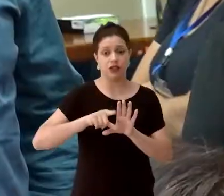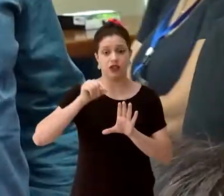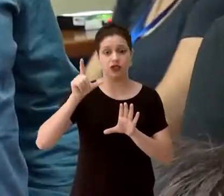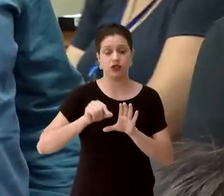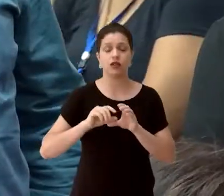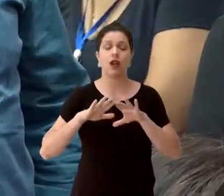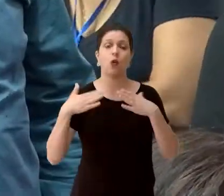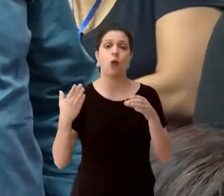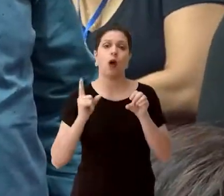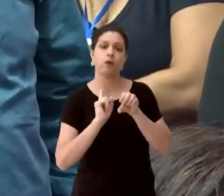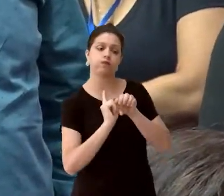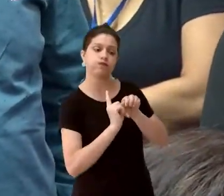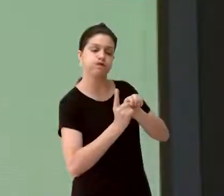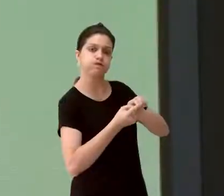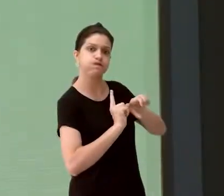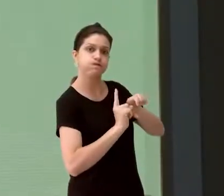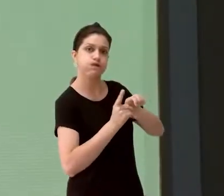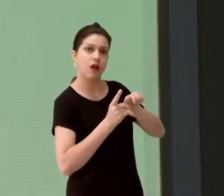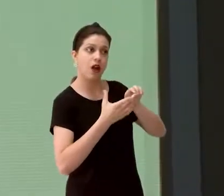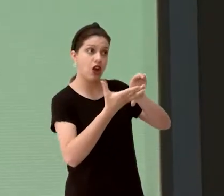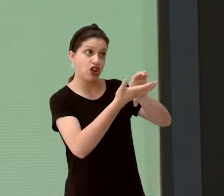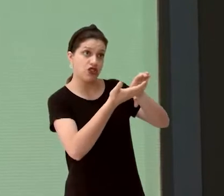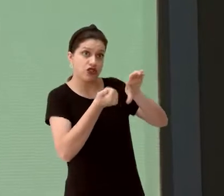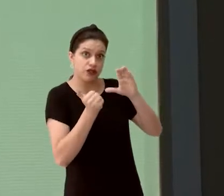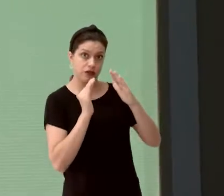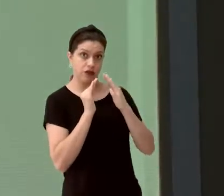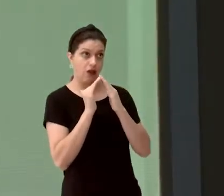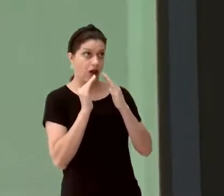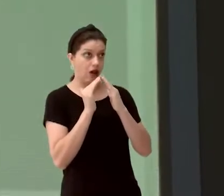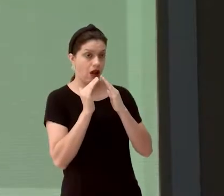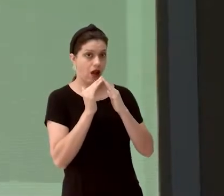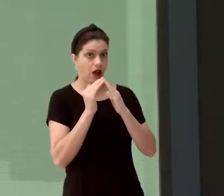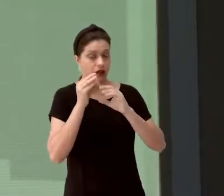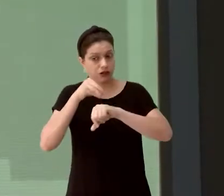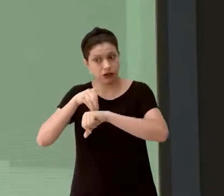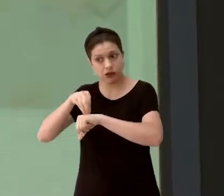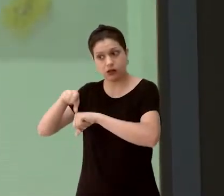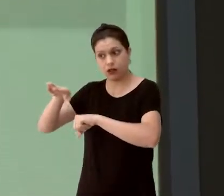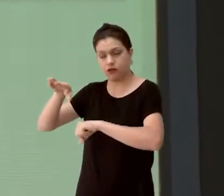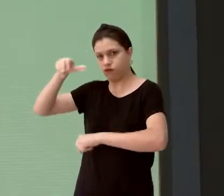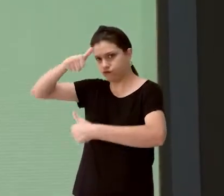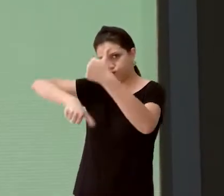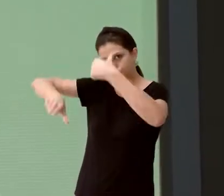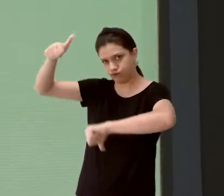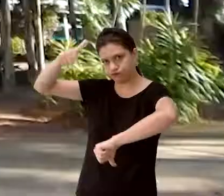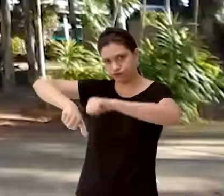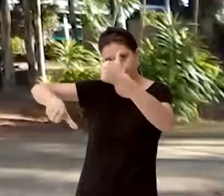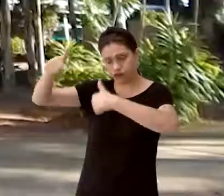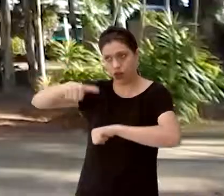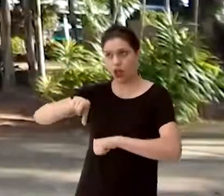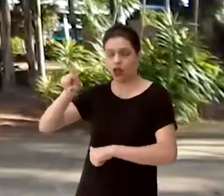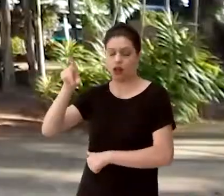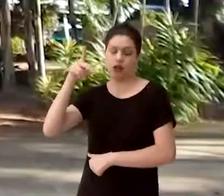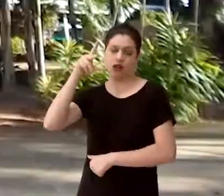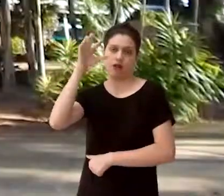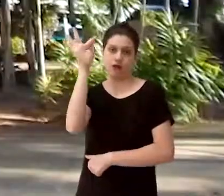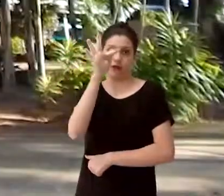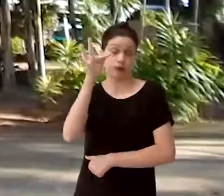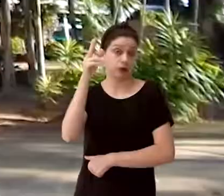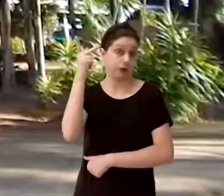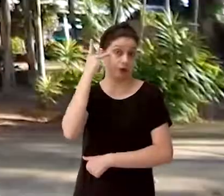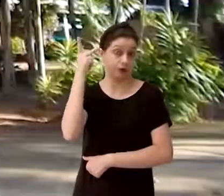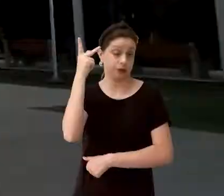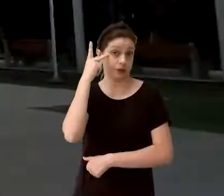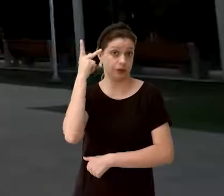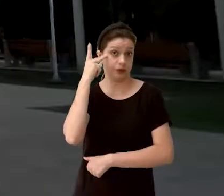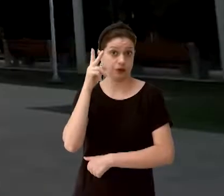Energisa fez já no começo da semana o sorteio dos relógios medidores que serão retirados das residências para perícia na